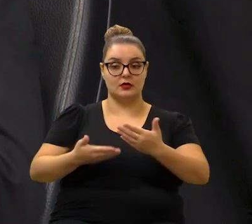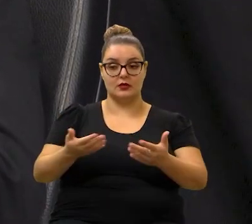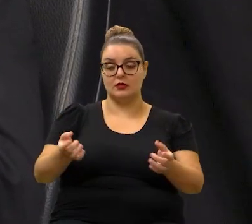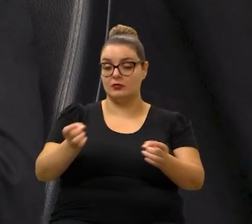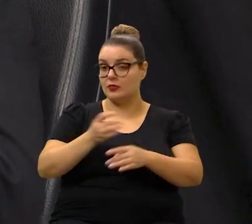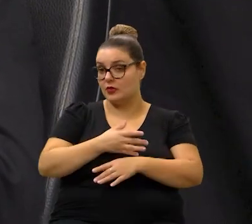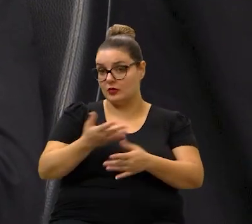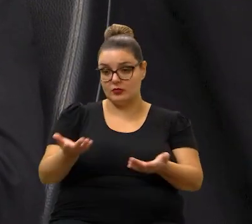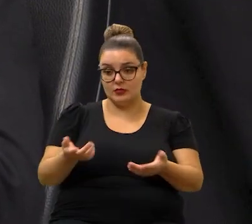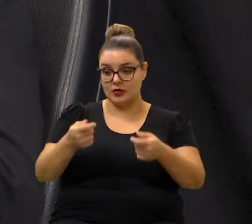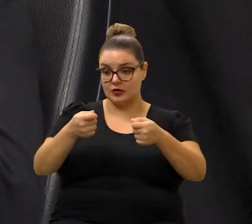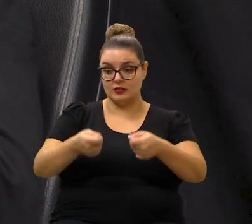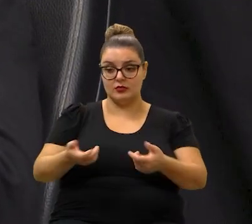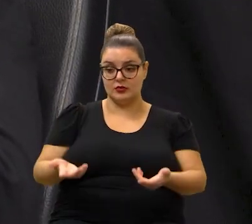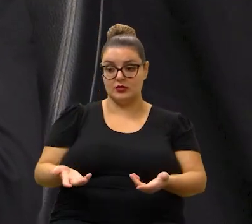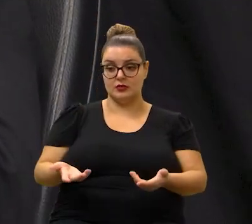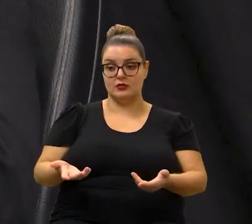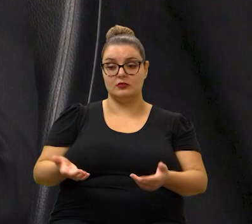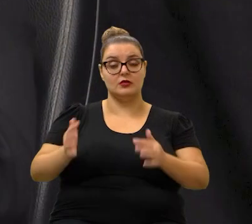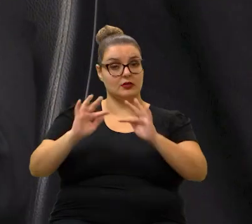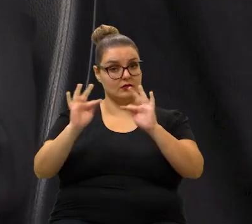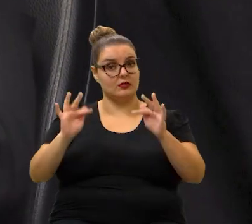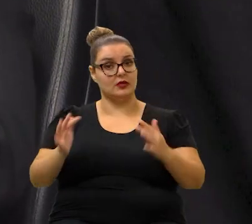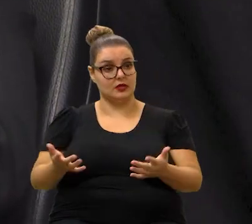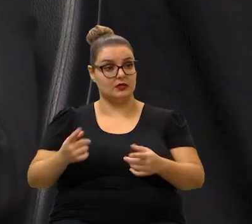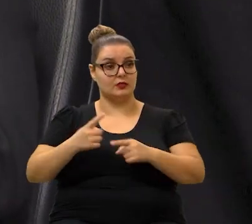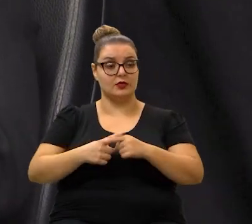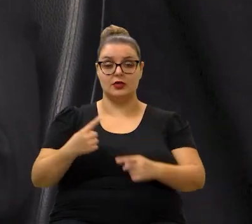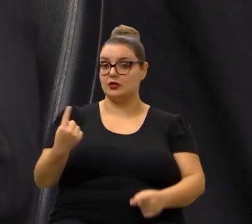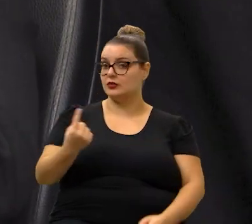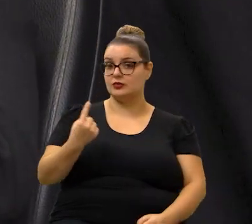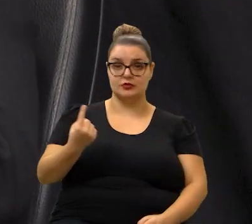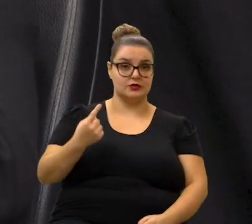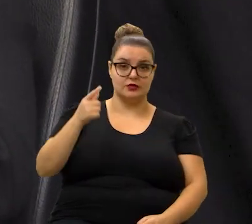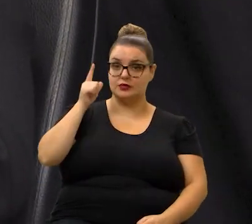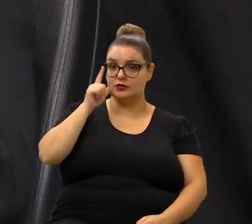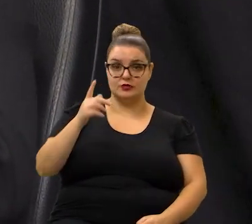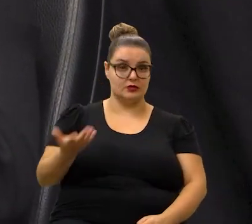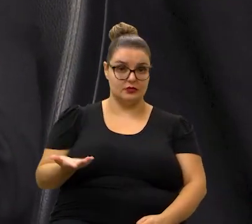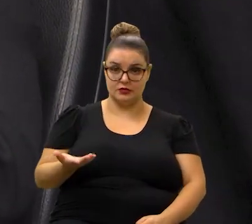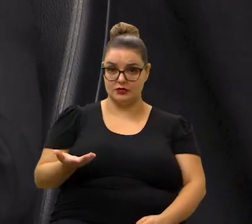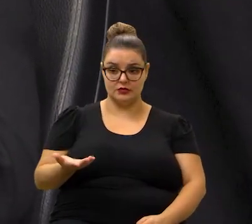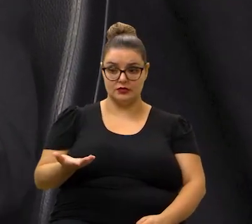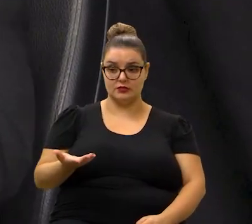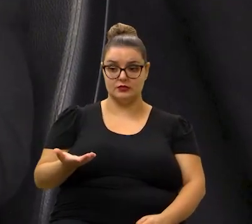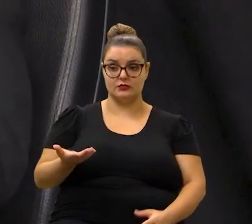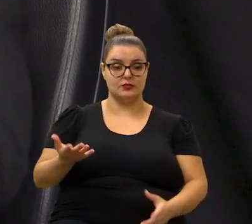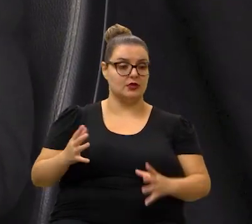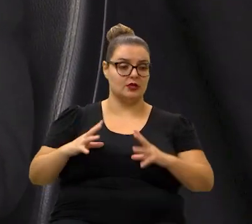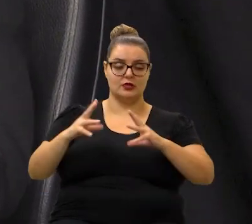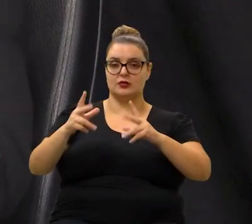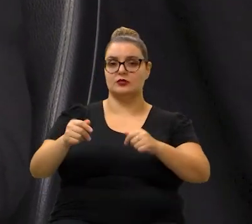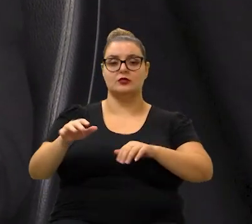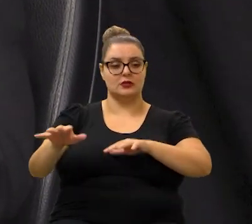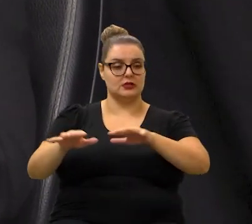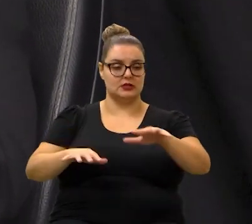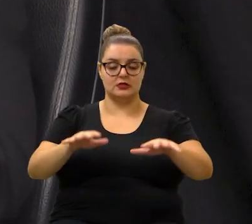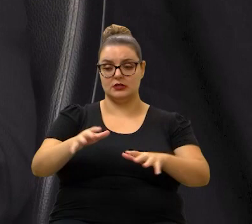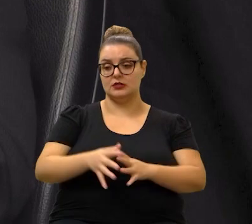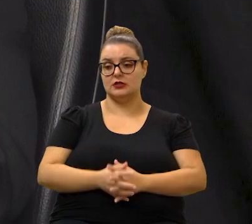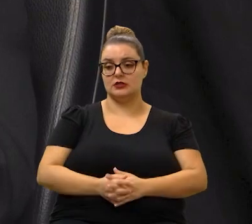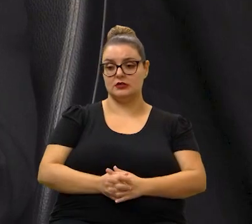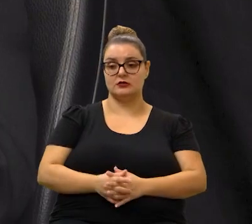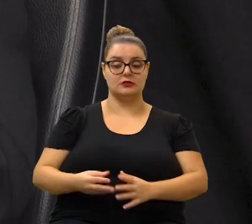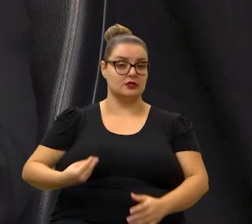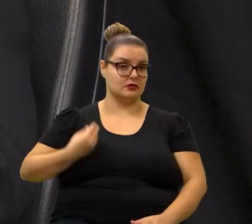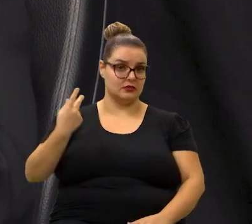eh concretizado ela fica muito contente porque sozinha ela não estava conseguindo e assim todas as áreas